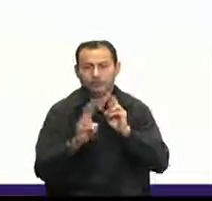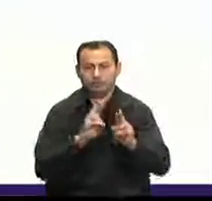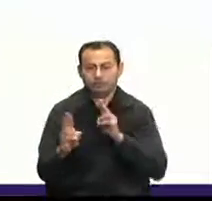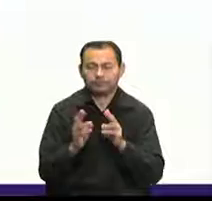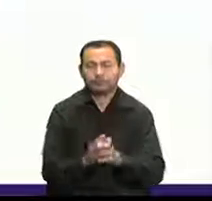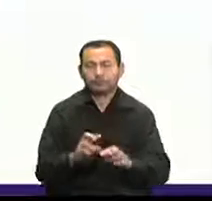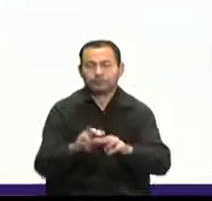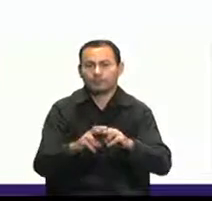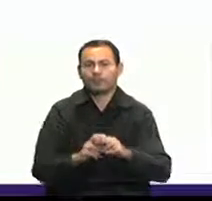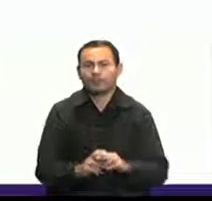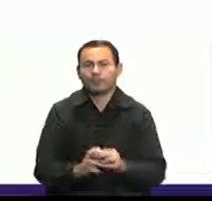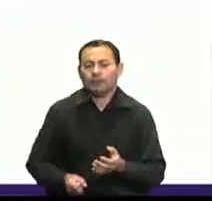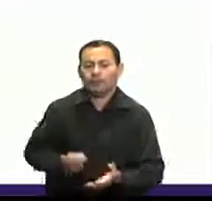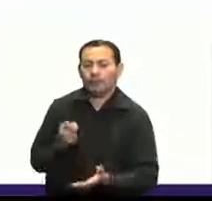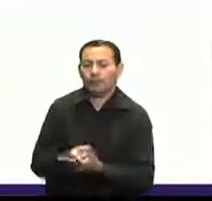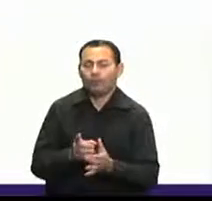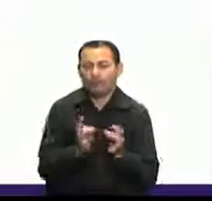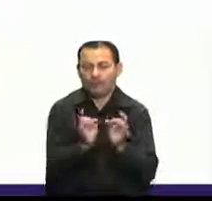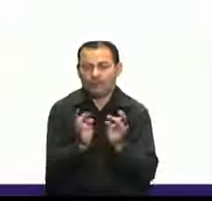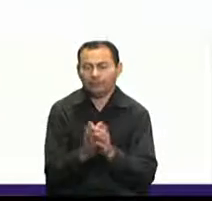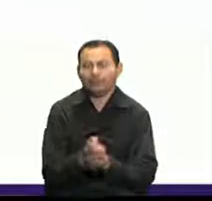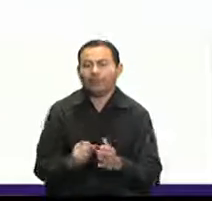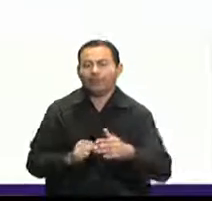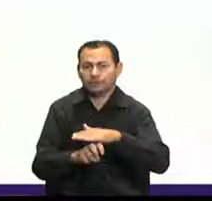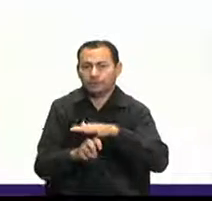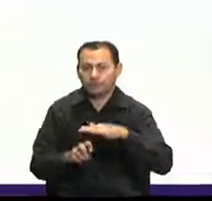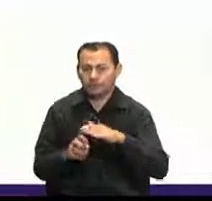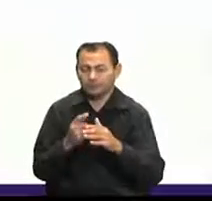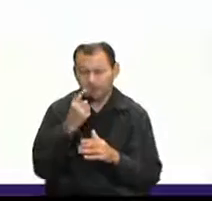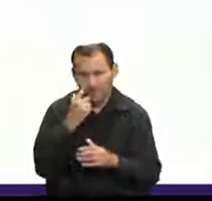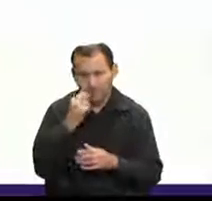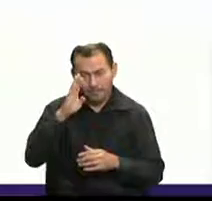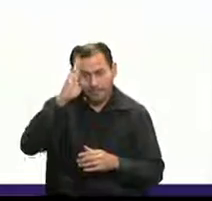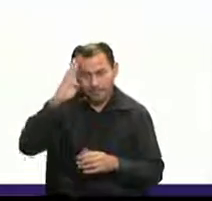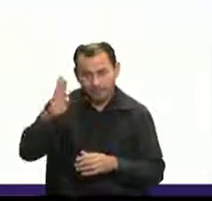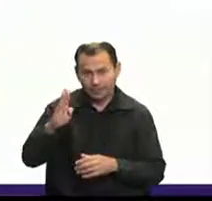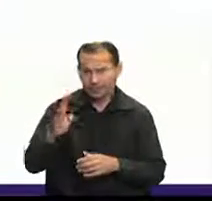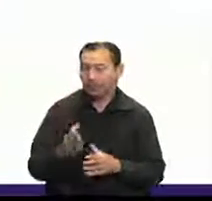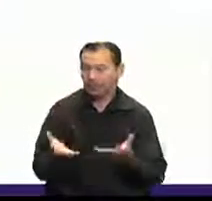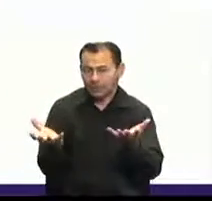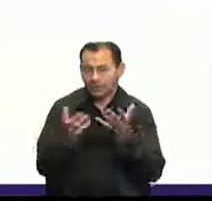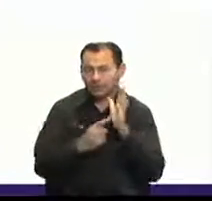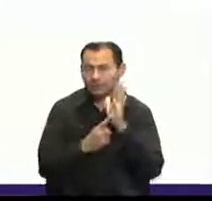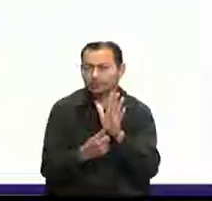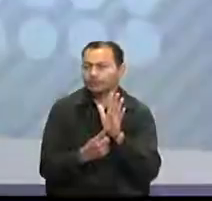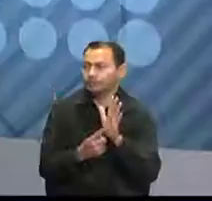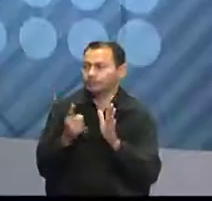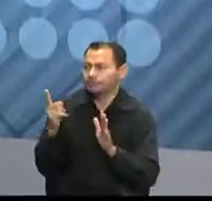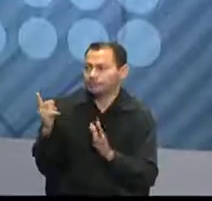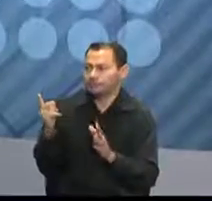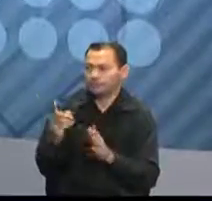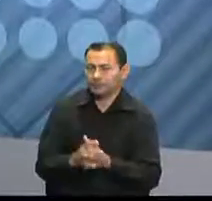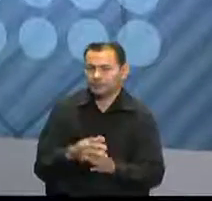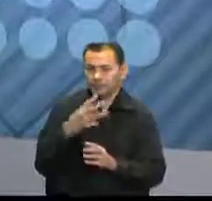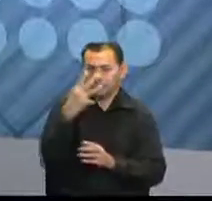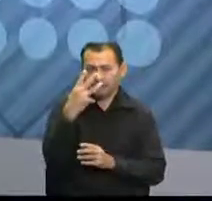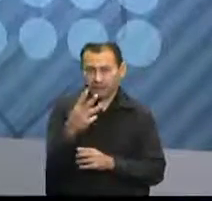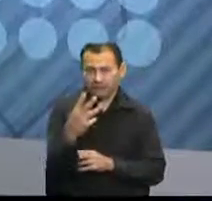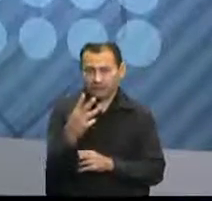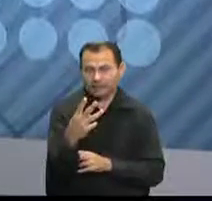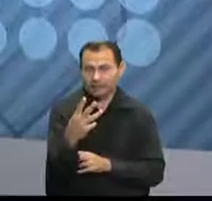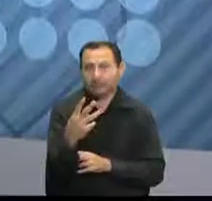não através de compra e venda de títulos de ações principalmente então eu quero destacar essas três